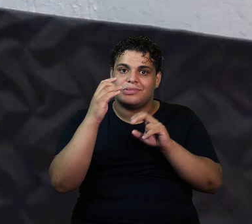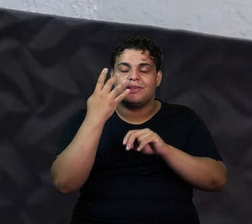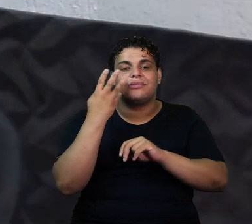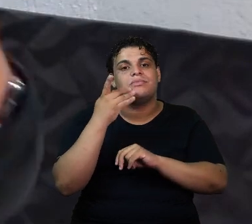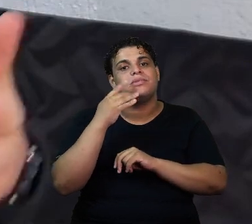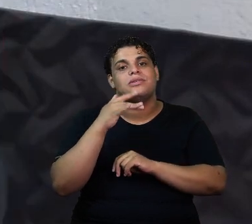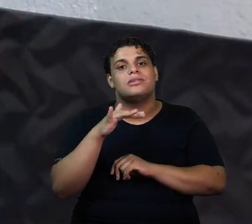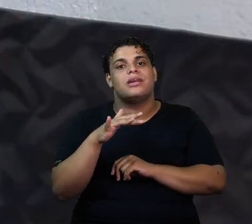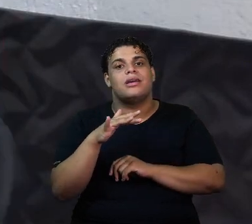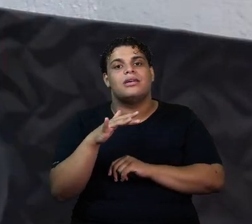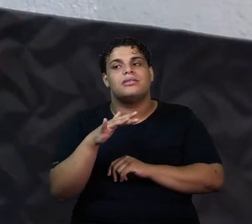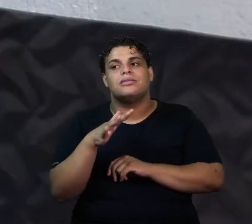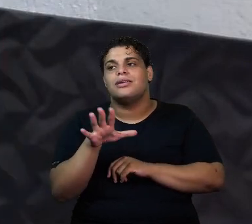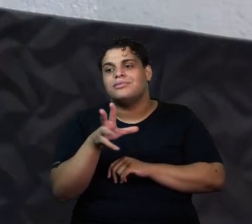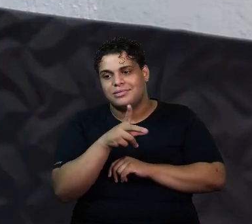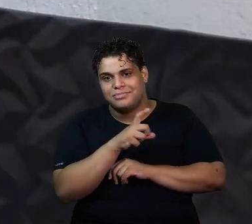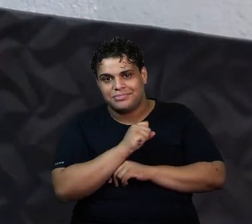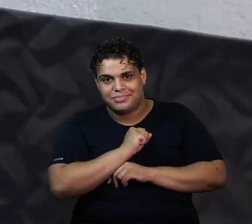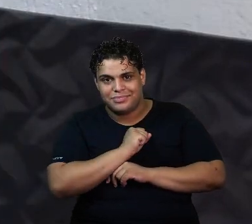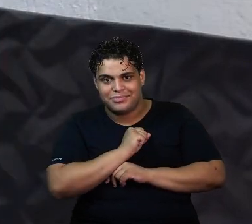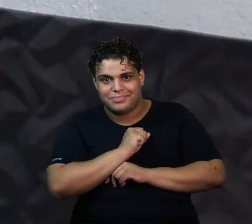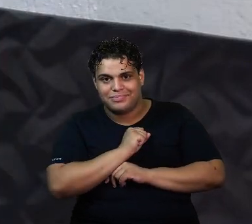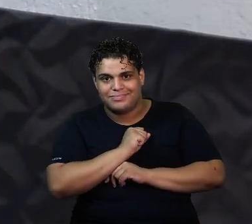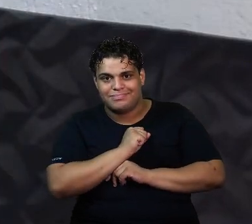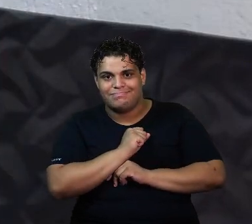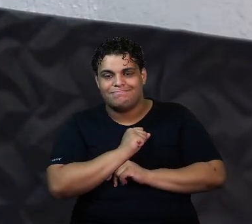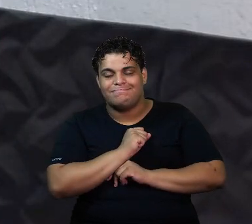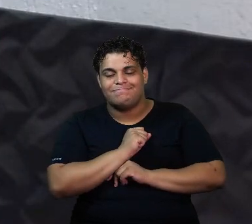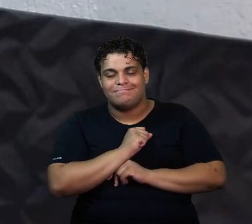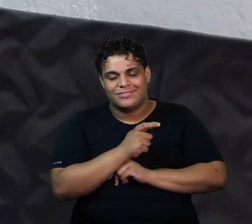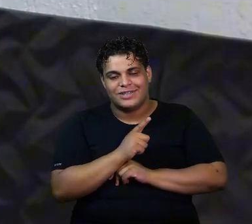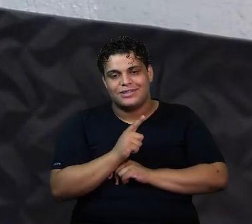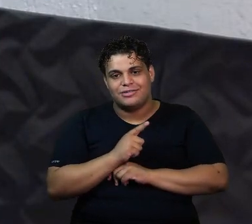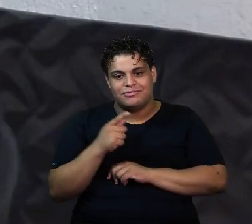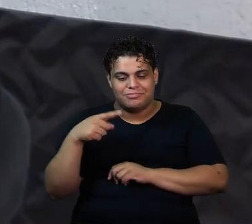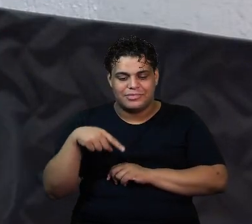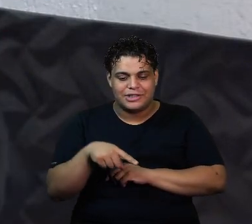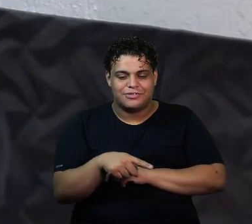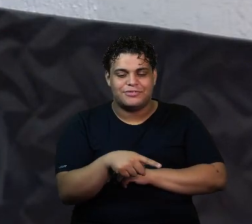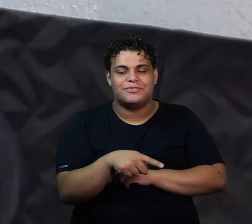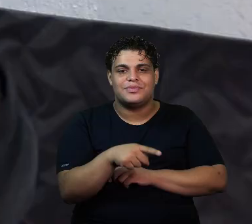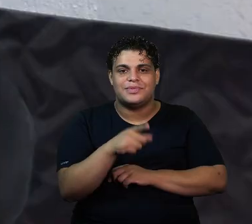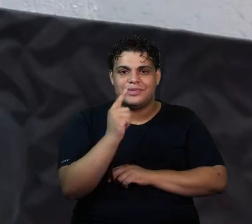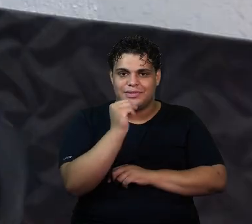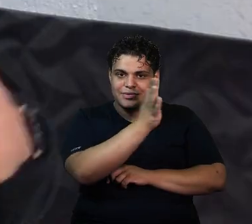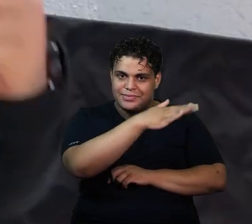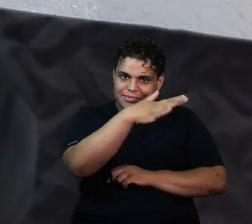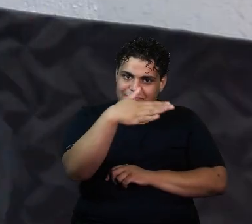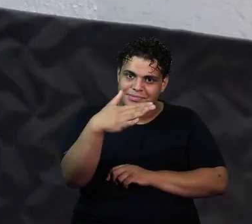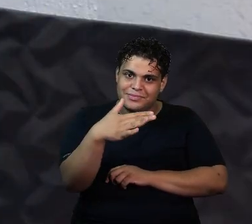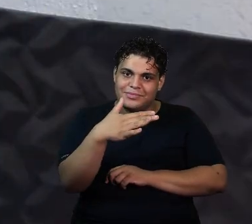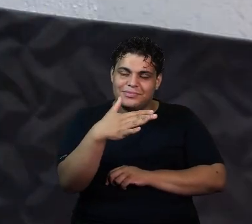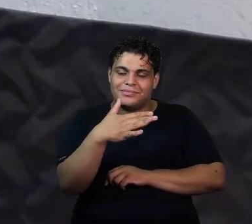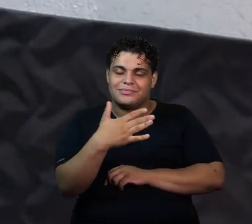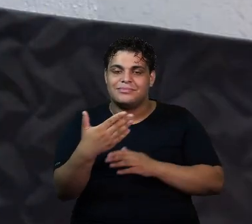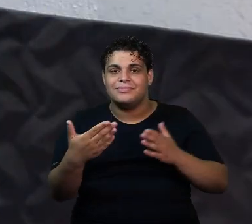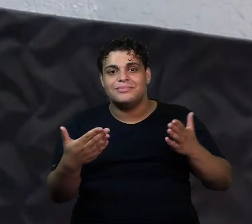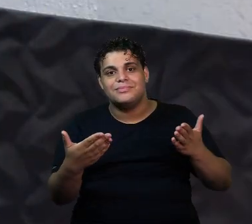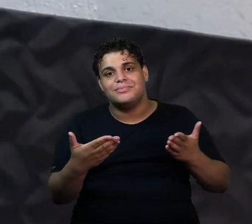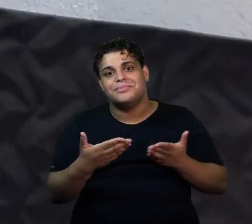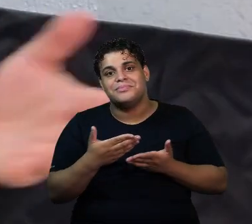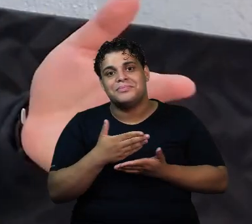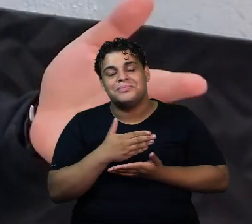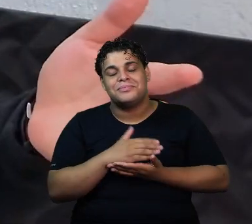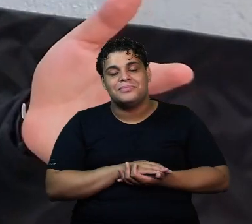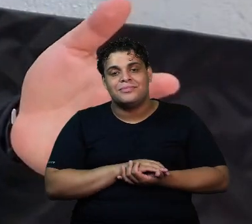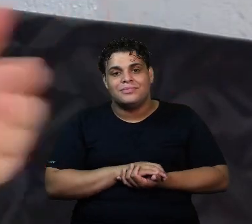crianças criarem esse amor, essa paixão pelo fundo do oceano, e aí sim, automaticamente, elas já vão